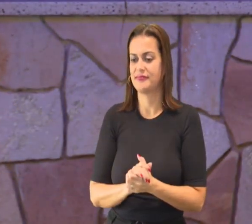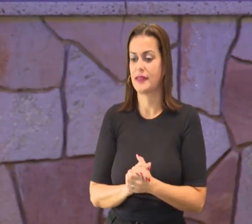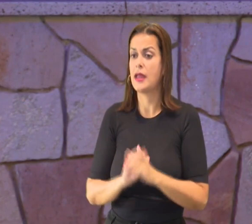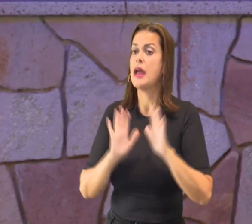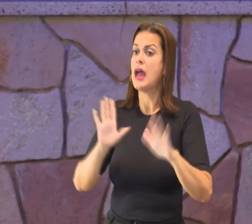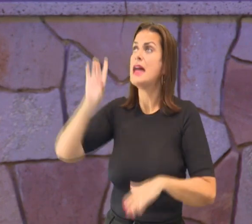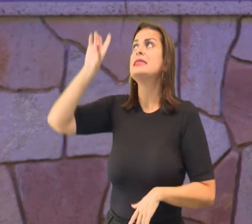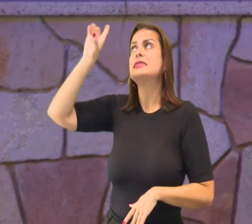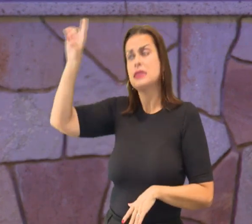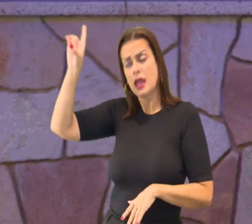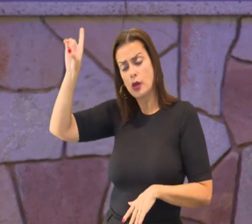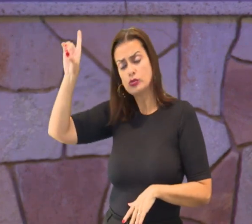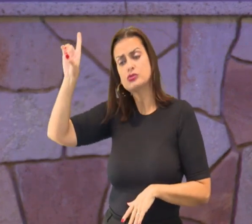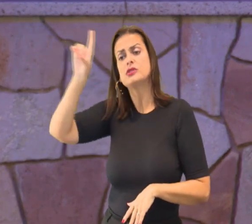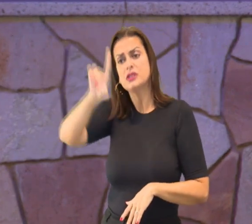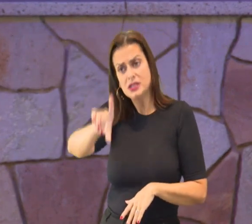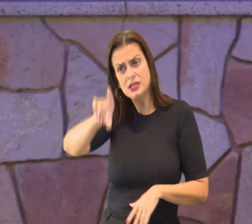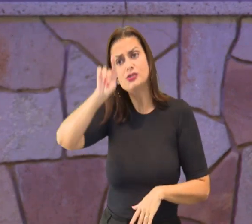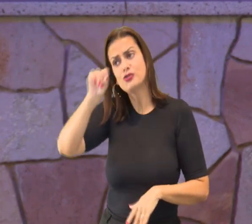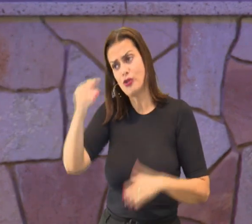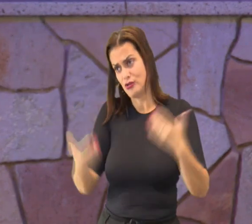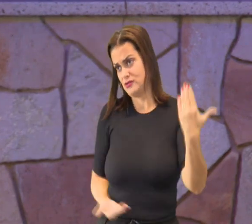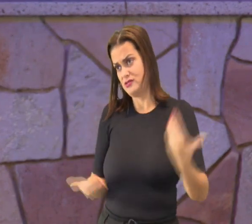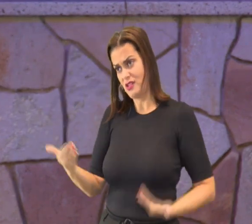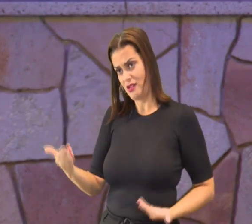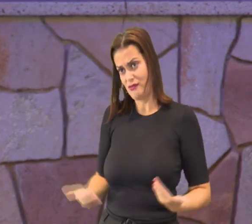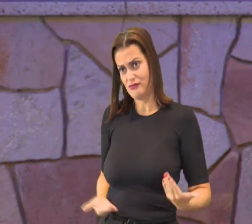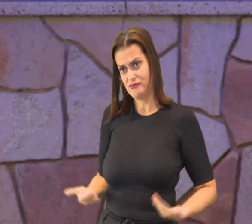Mas Deus, mesmo assim, escolhe os seus servos.